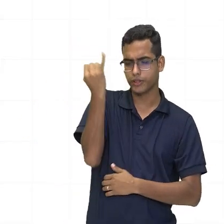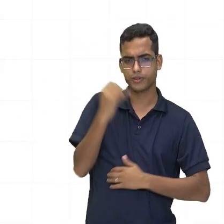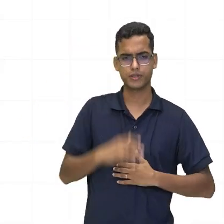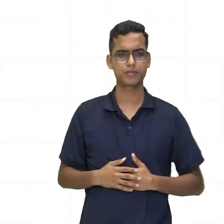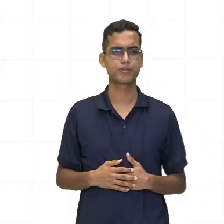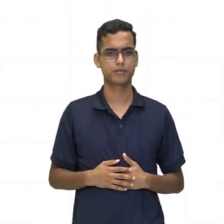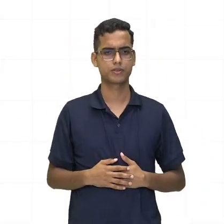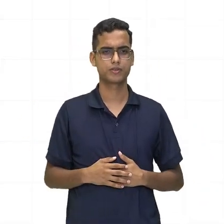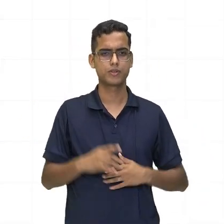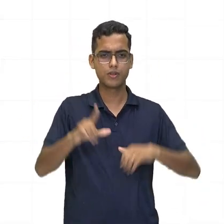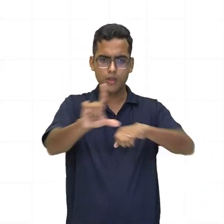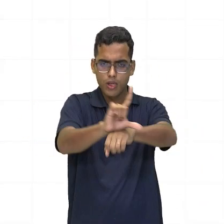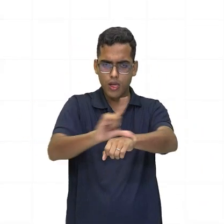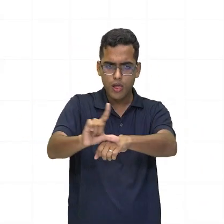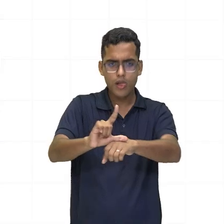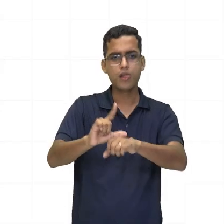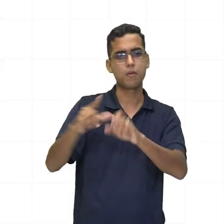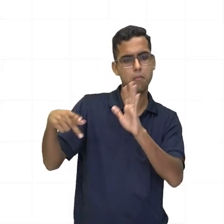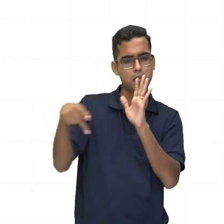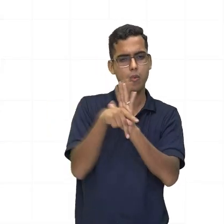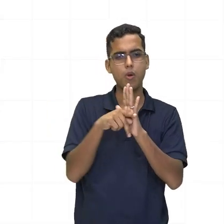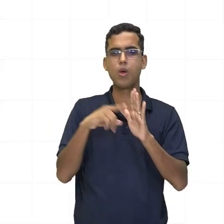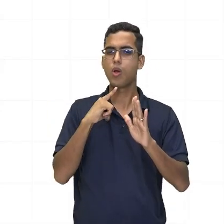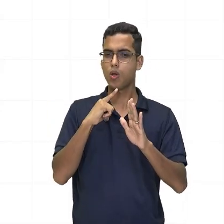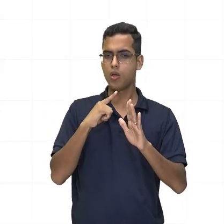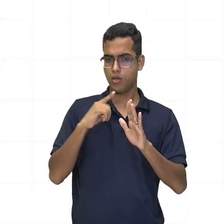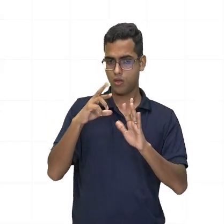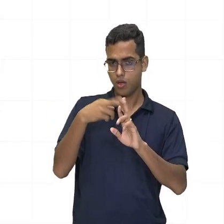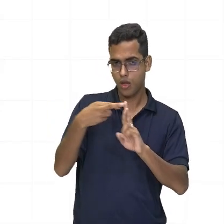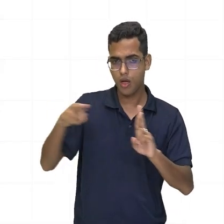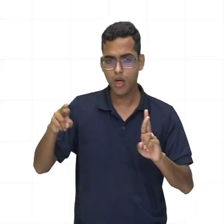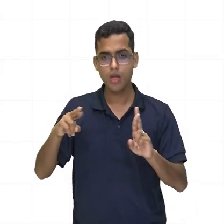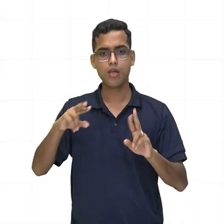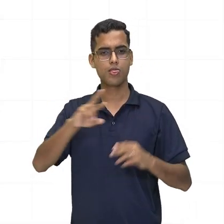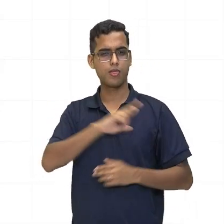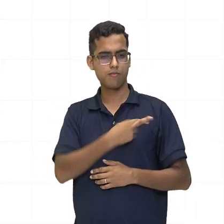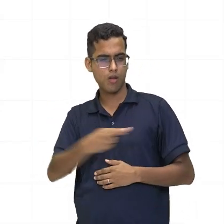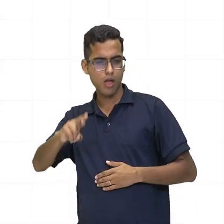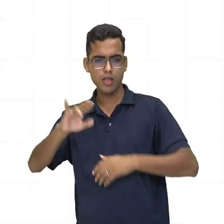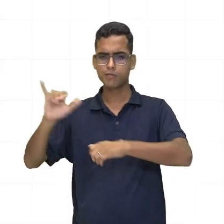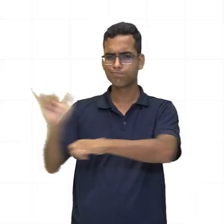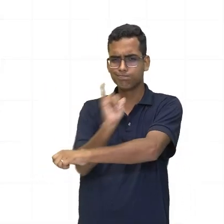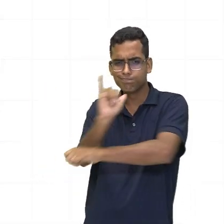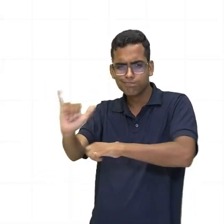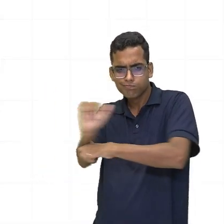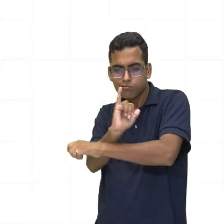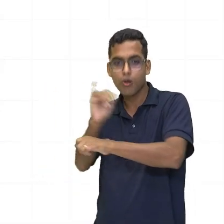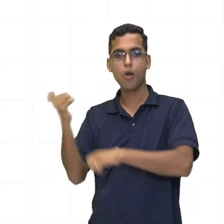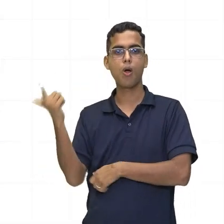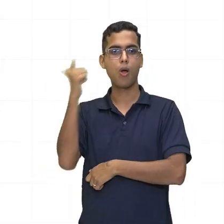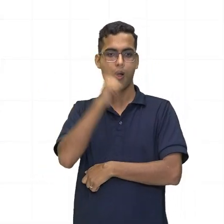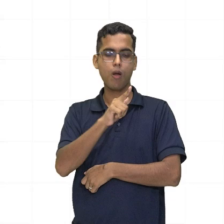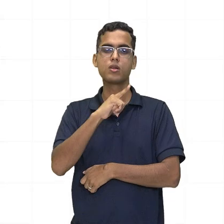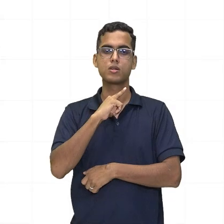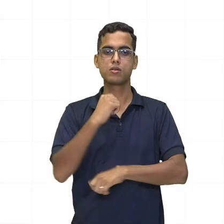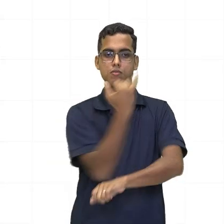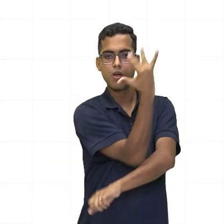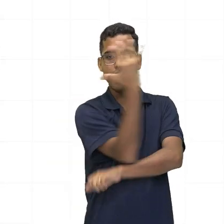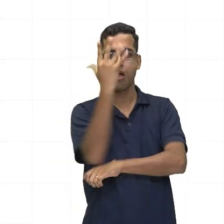de vida e sua formação, as lideranças religiosas são estratégicas na luta a favor da natureza